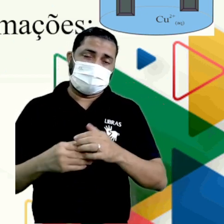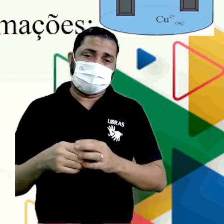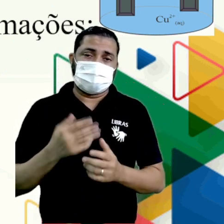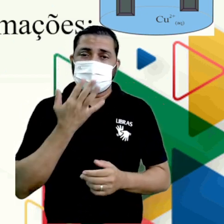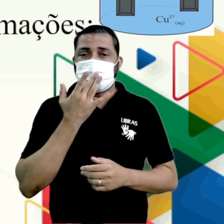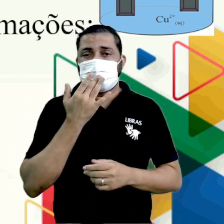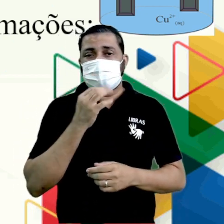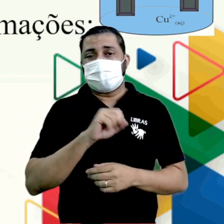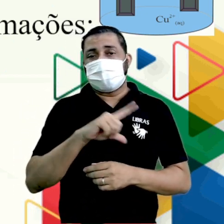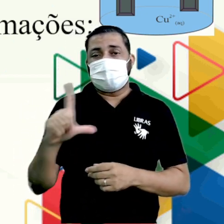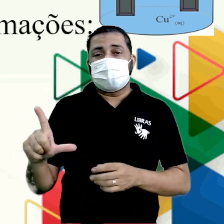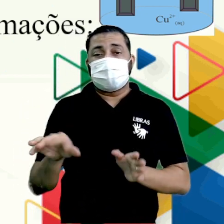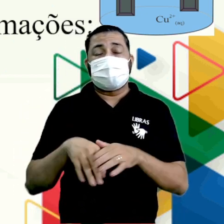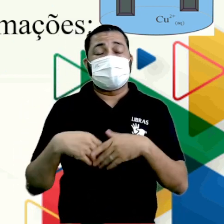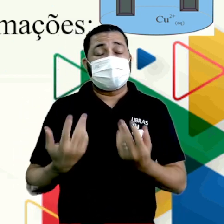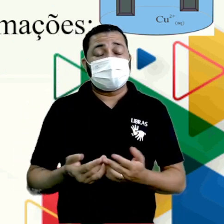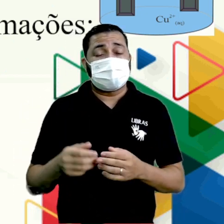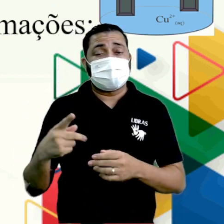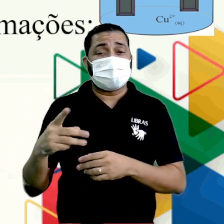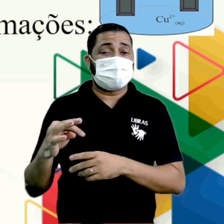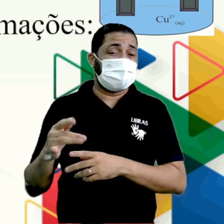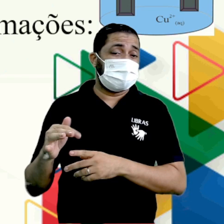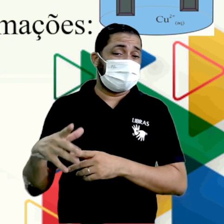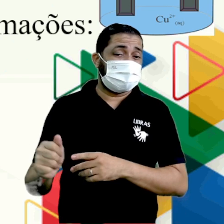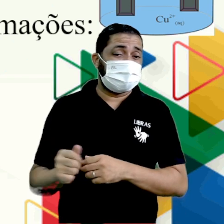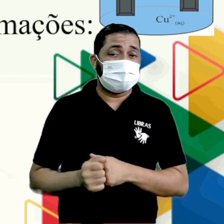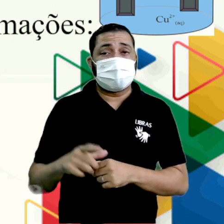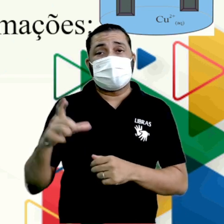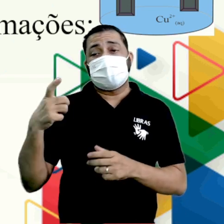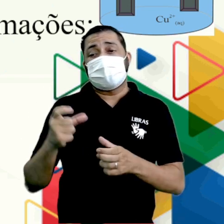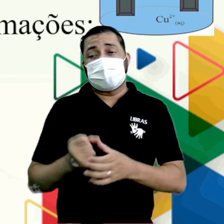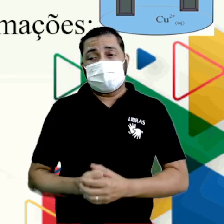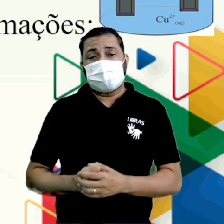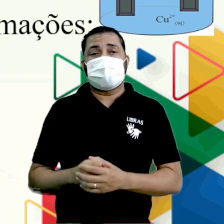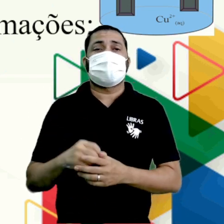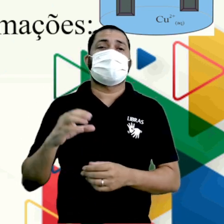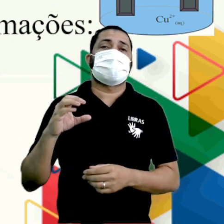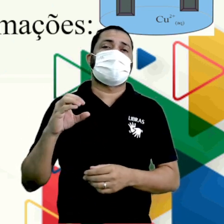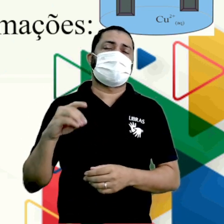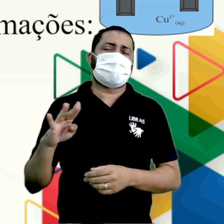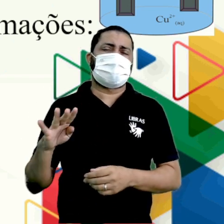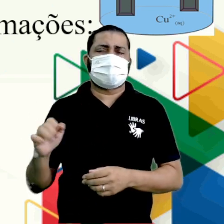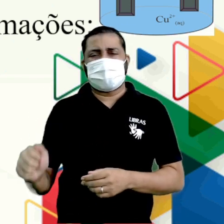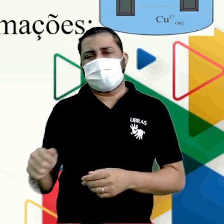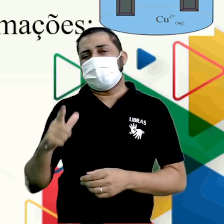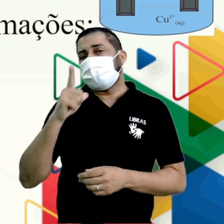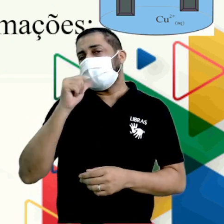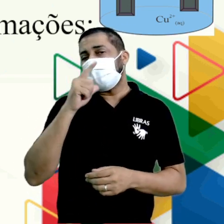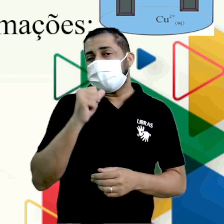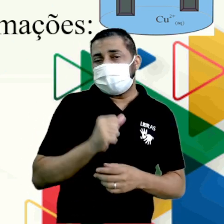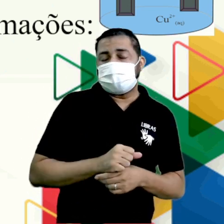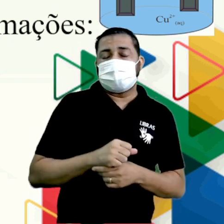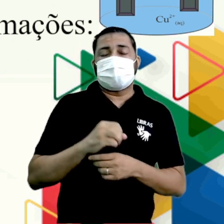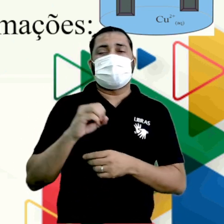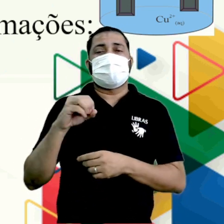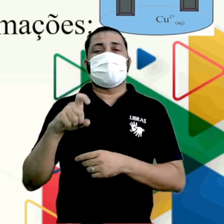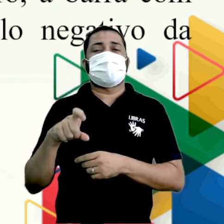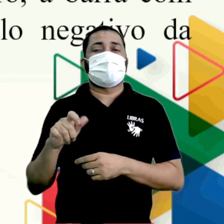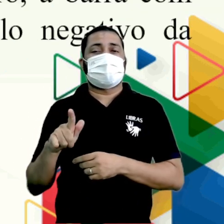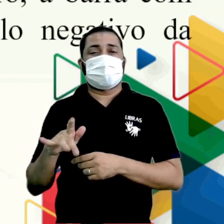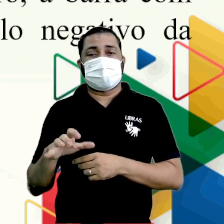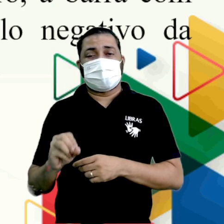azulada. Daí ele dá os potenciais padrão de redução do cobre, da água e do oxigênio,